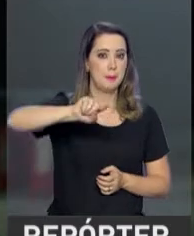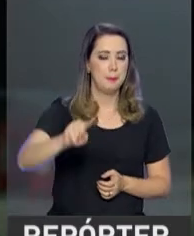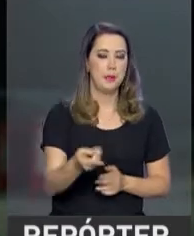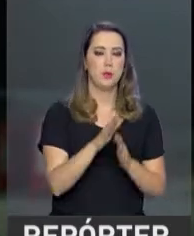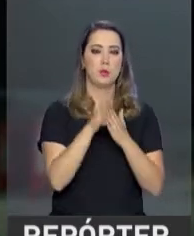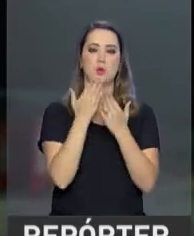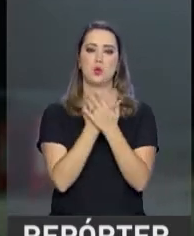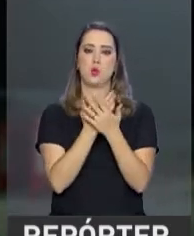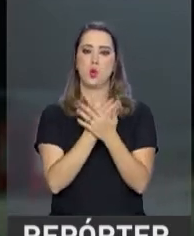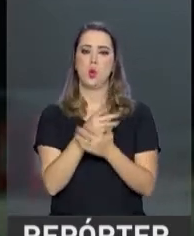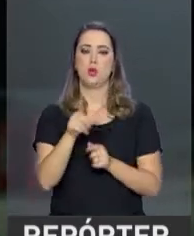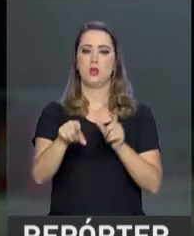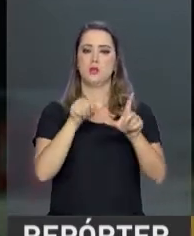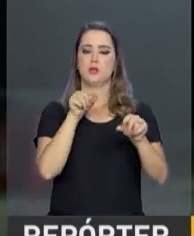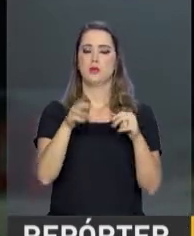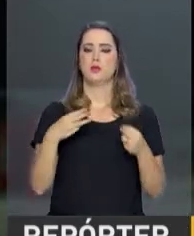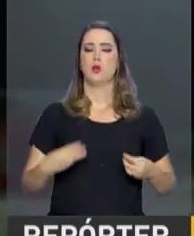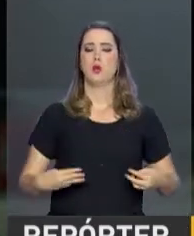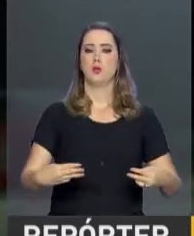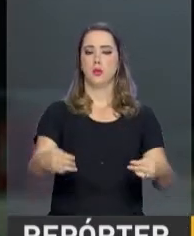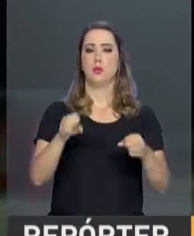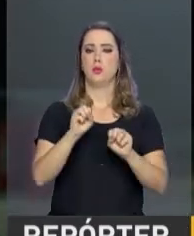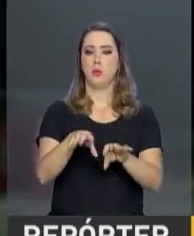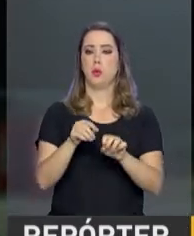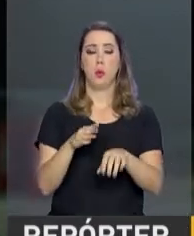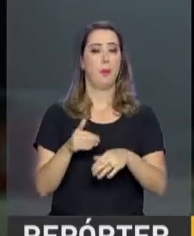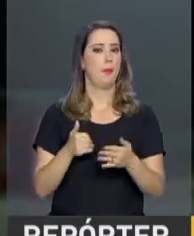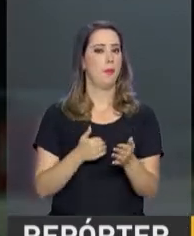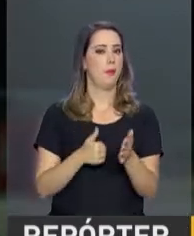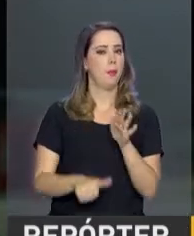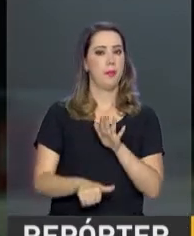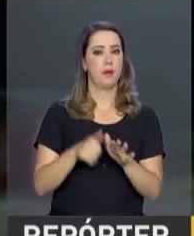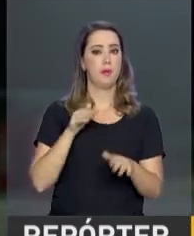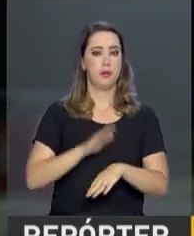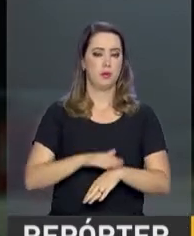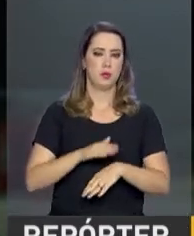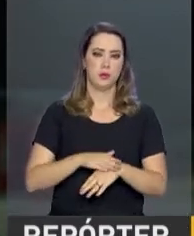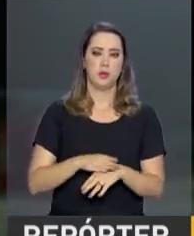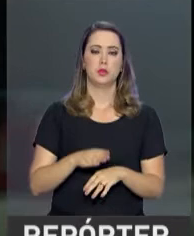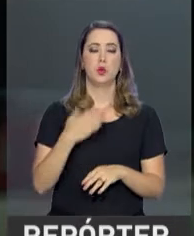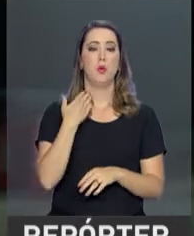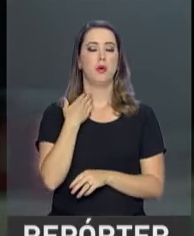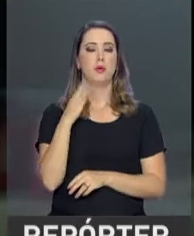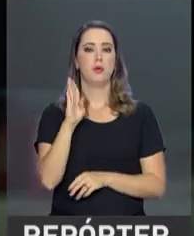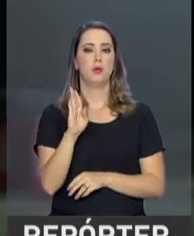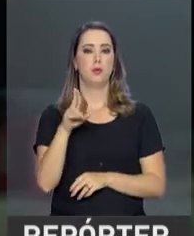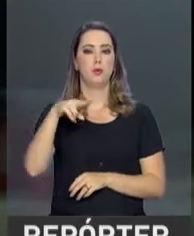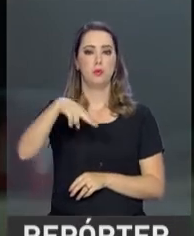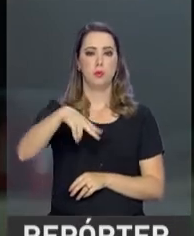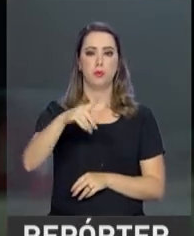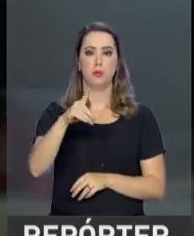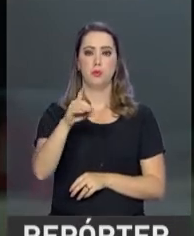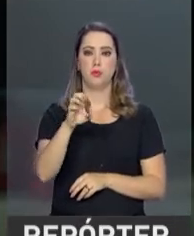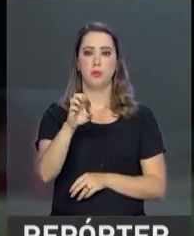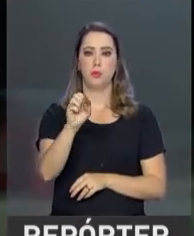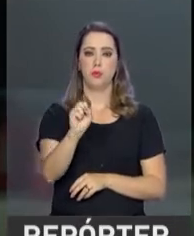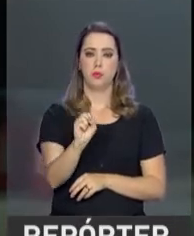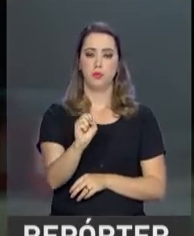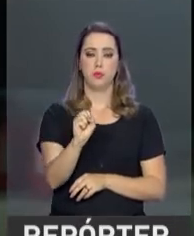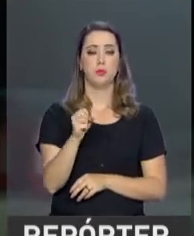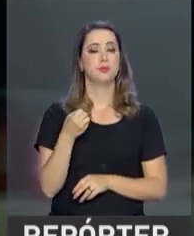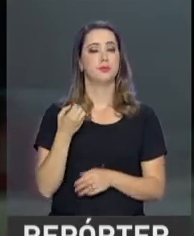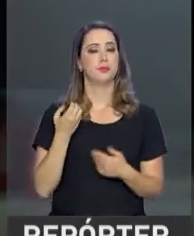pelo ministério da educação para as primeiras fases do programa o bnds o banco nacional de desenvolvimento